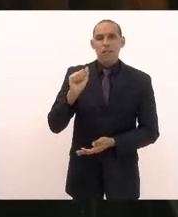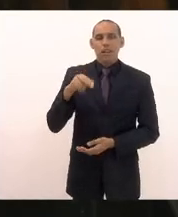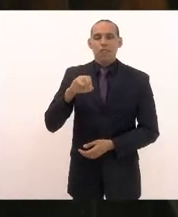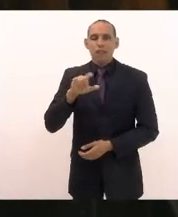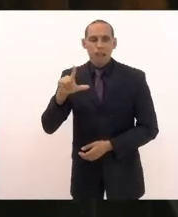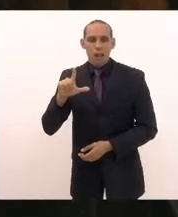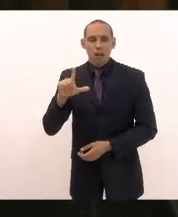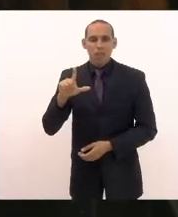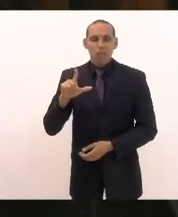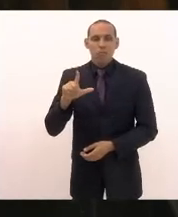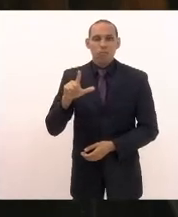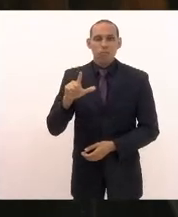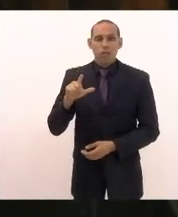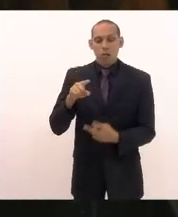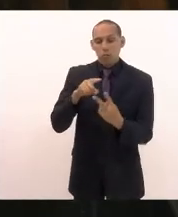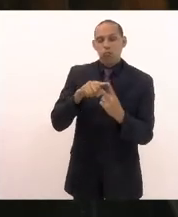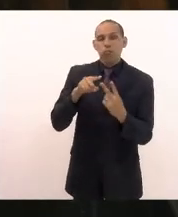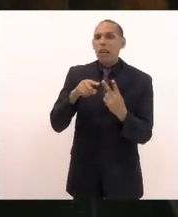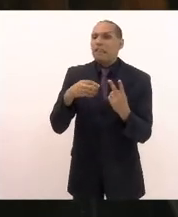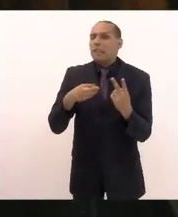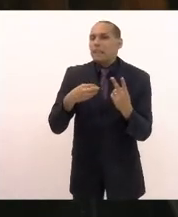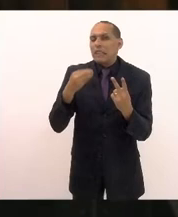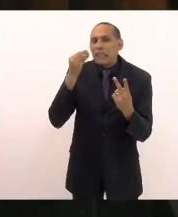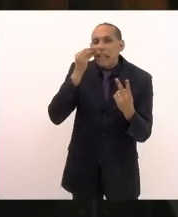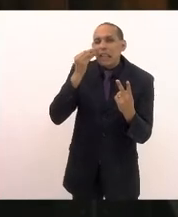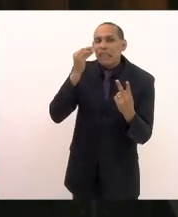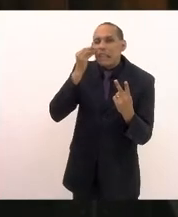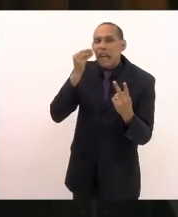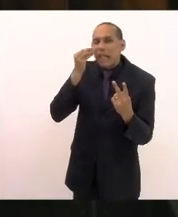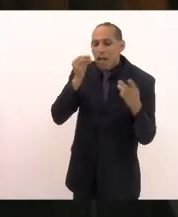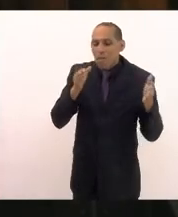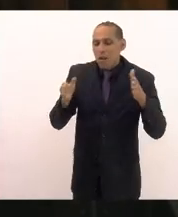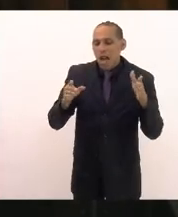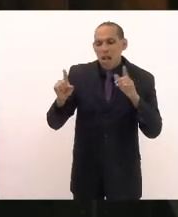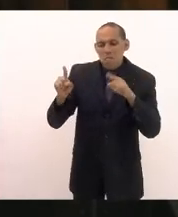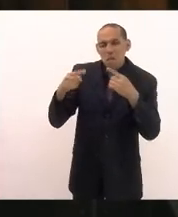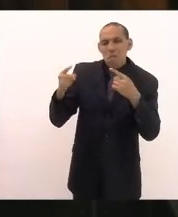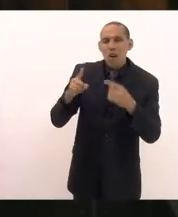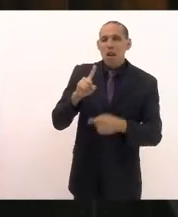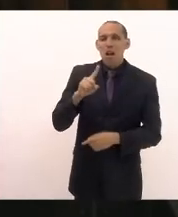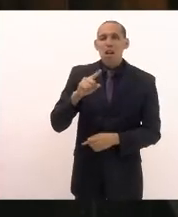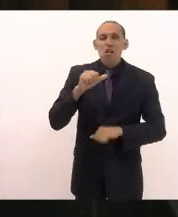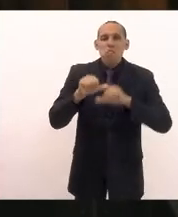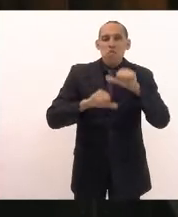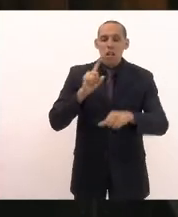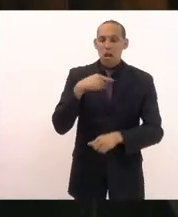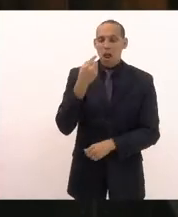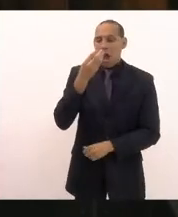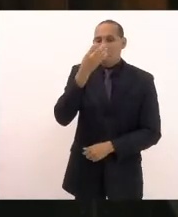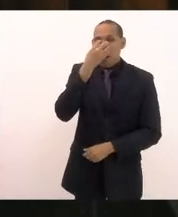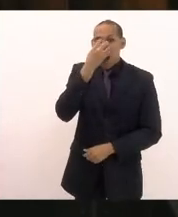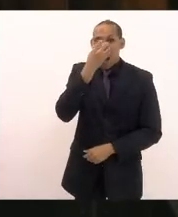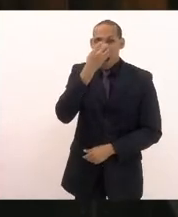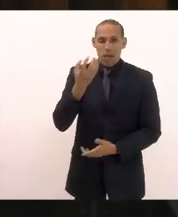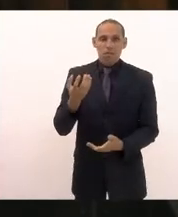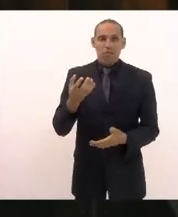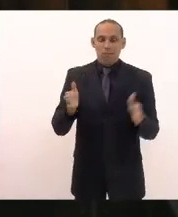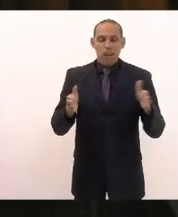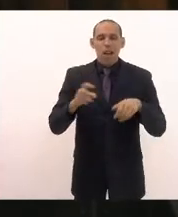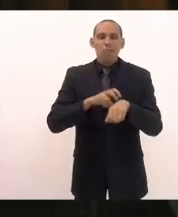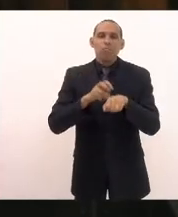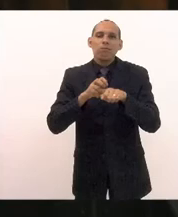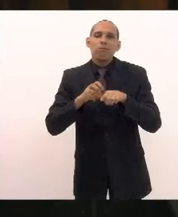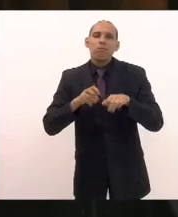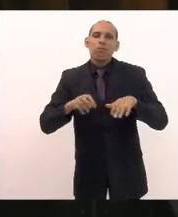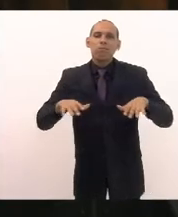nos tentaram fazer de palhaços durante todo esse tempo abre aspas, de pandemia, fecha